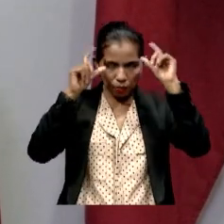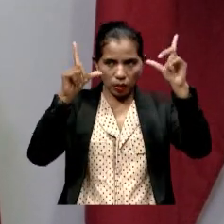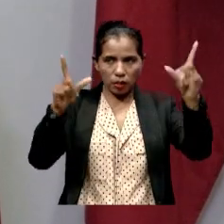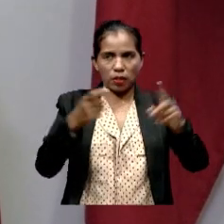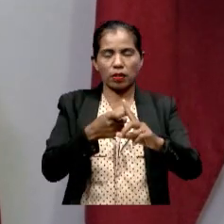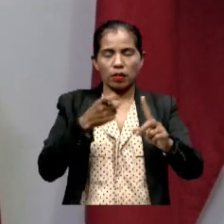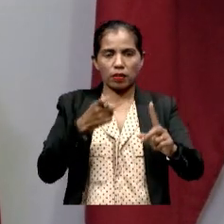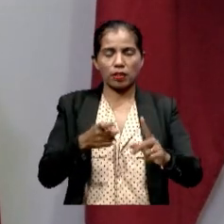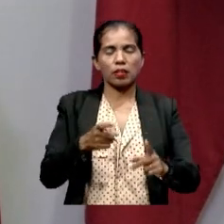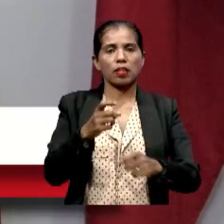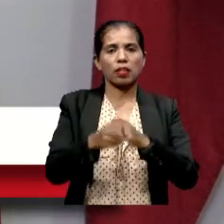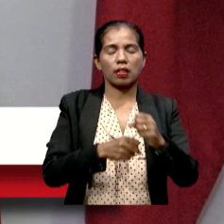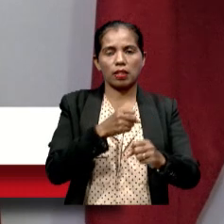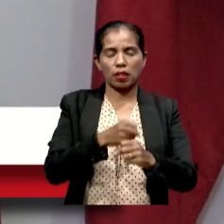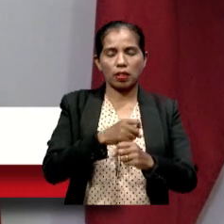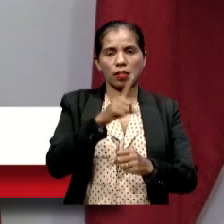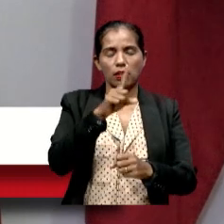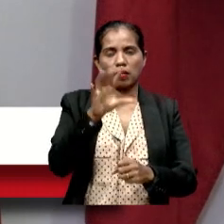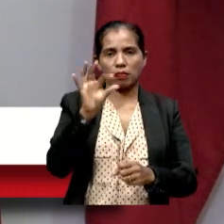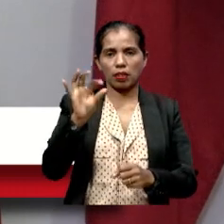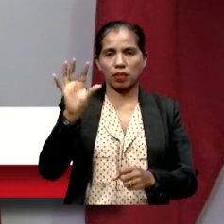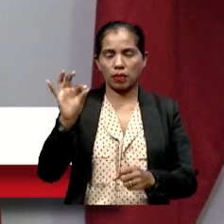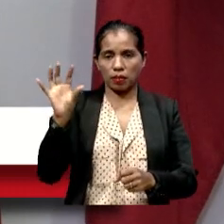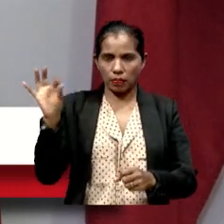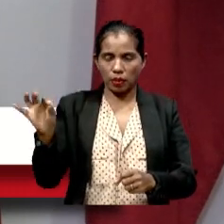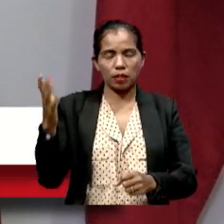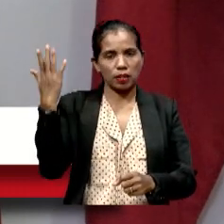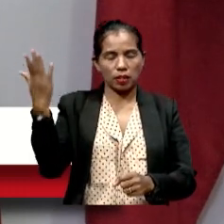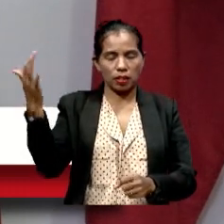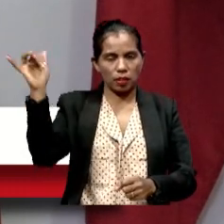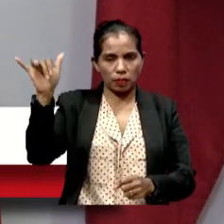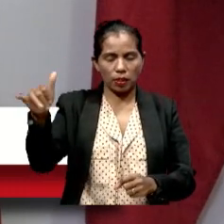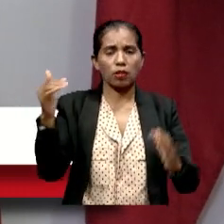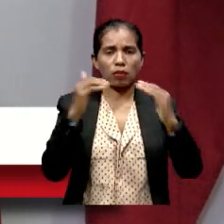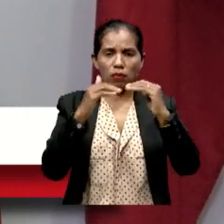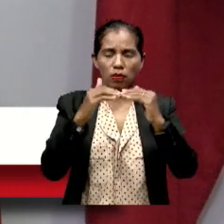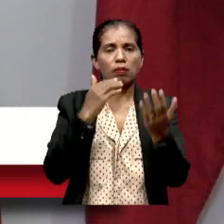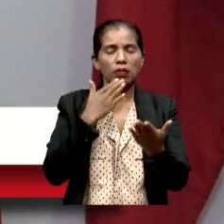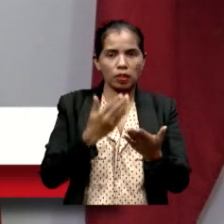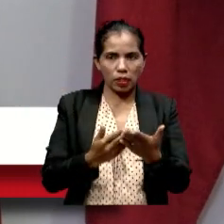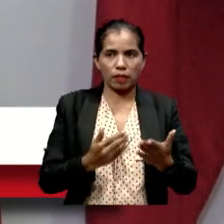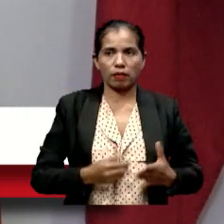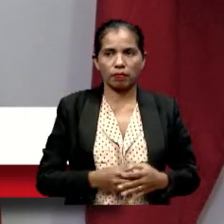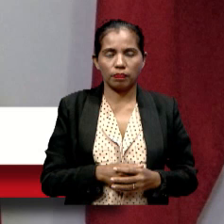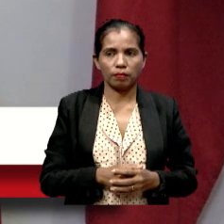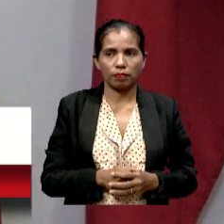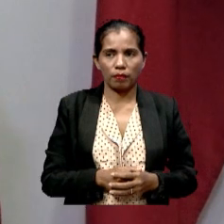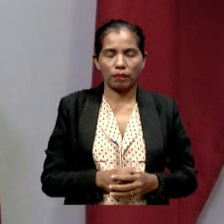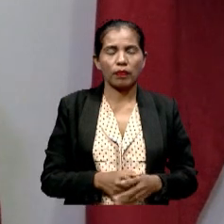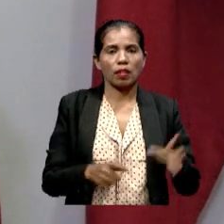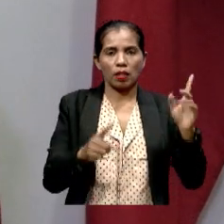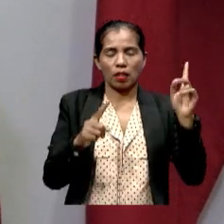konsekuensi 99 se iha nava. Reunião laudia glos e a tudo,